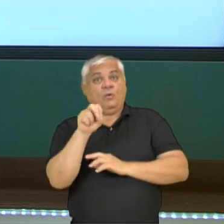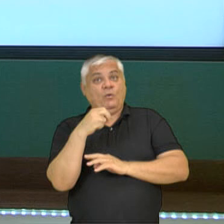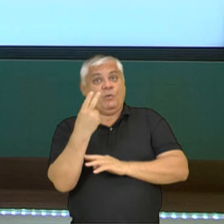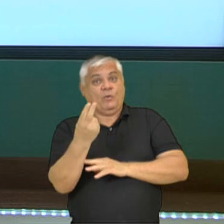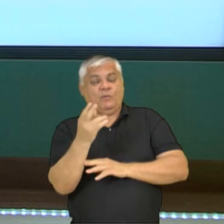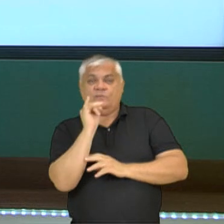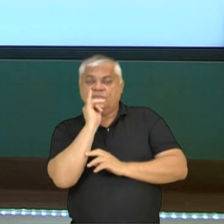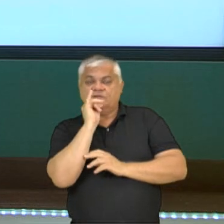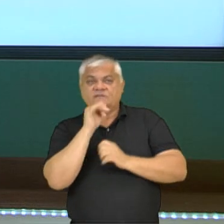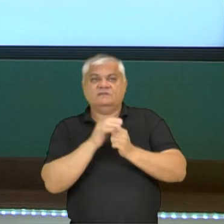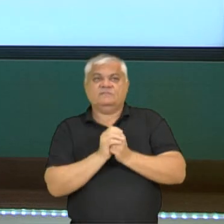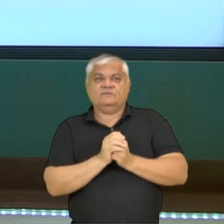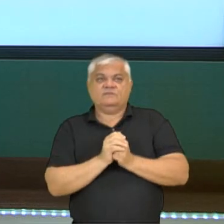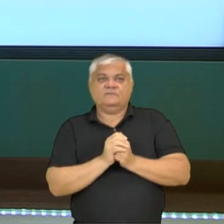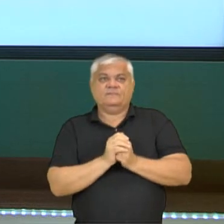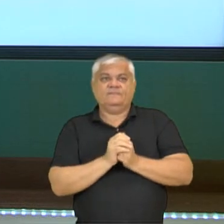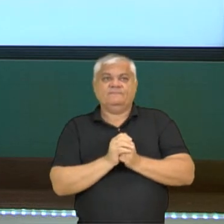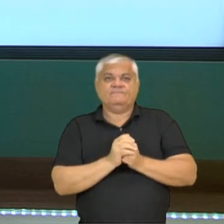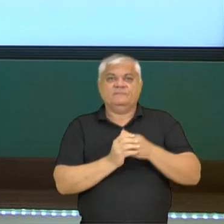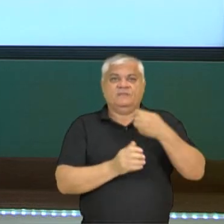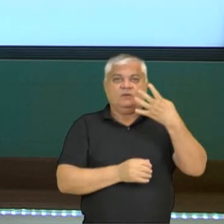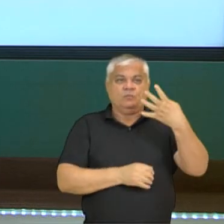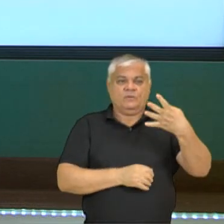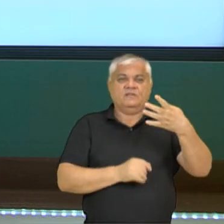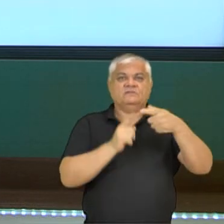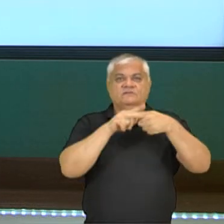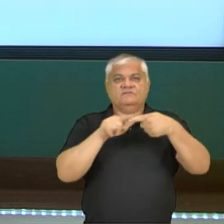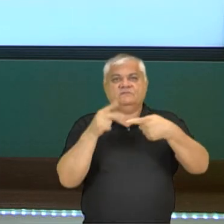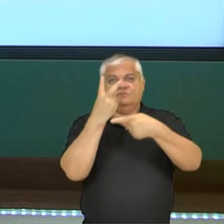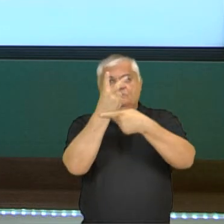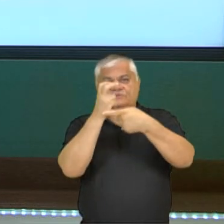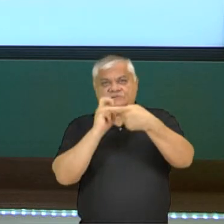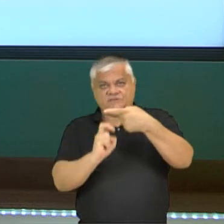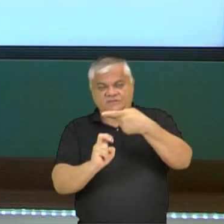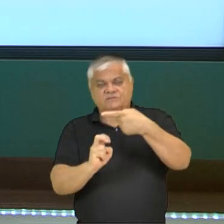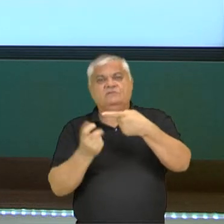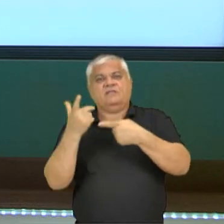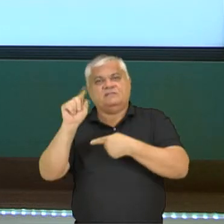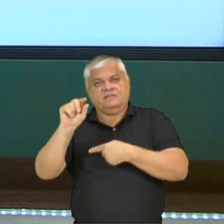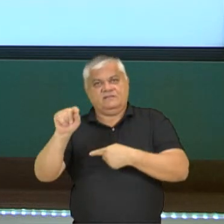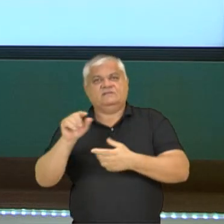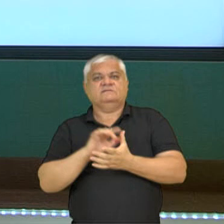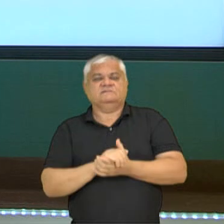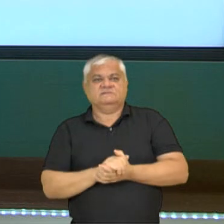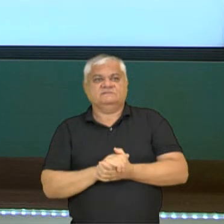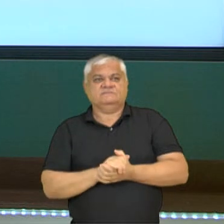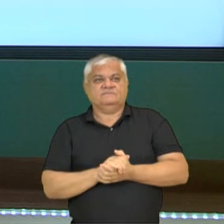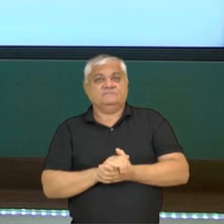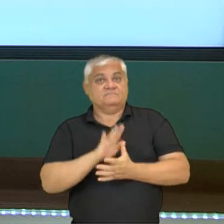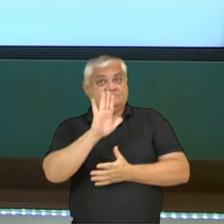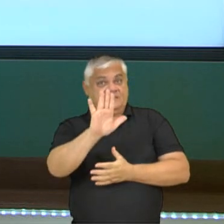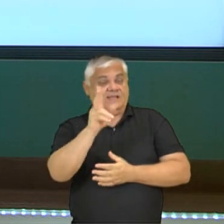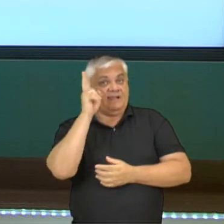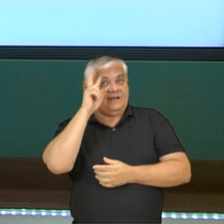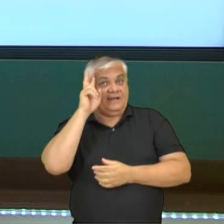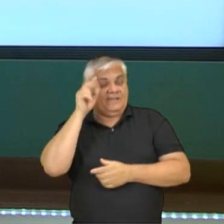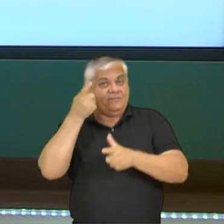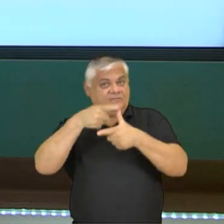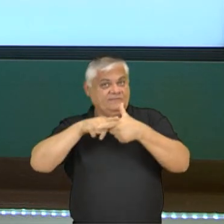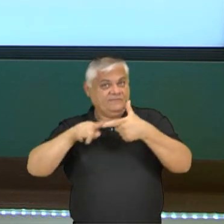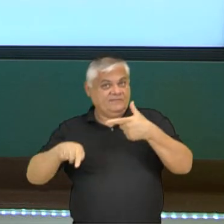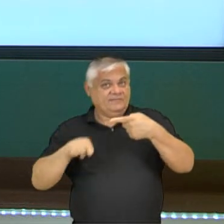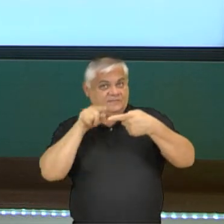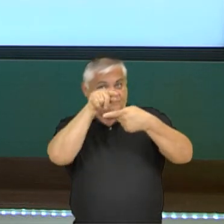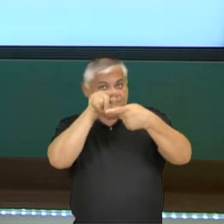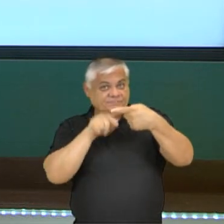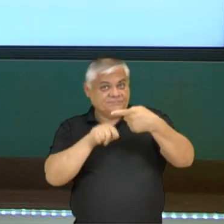ainda, eu poderia fazer 4 dividido por 2/5, que também daria 10. Lembrando que divisão de fração